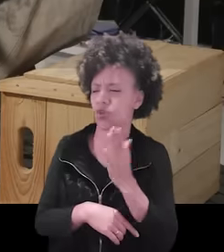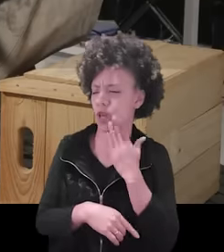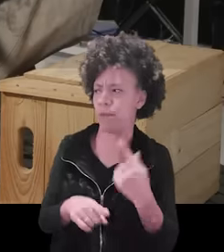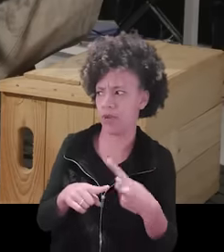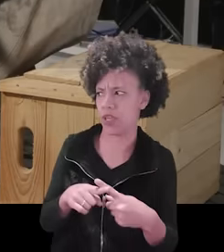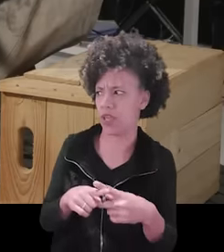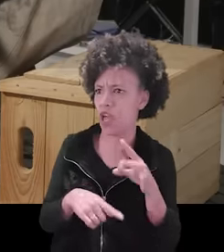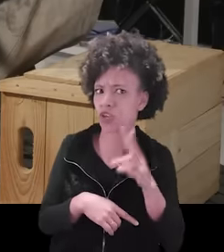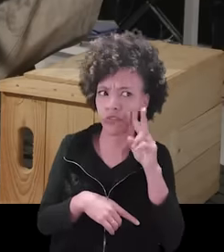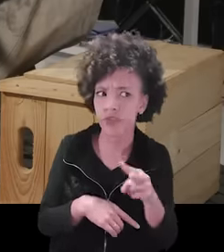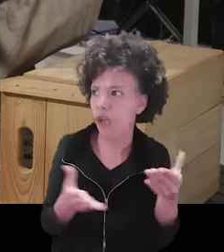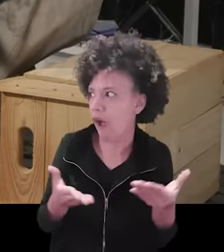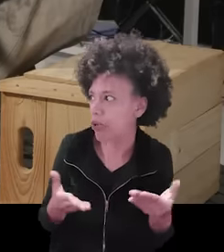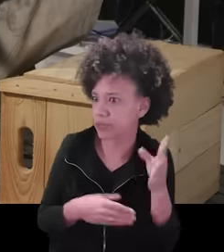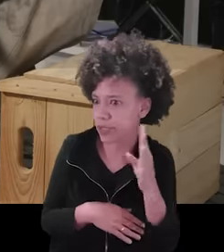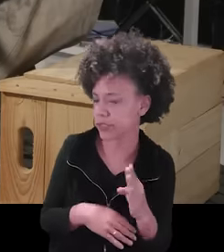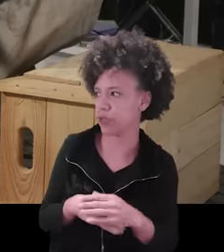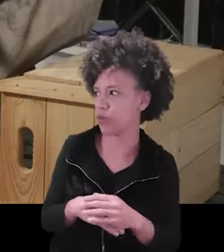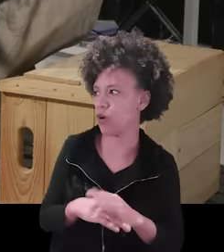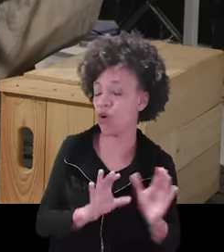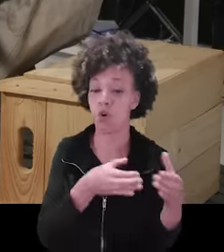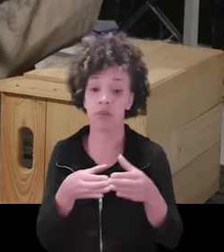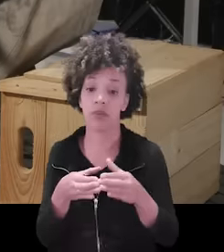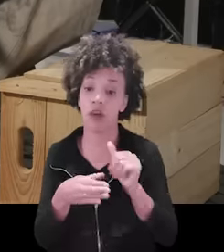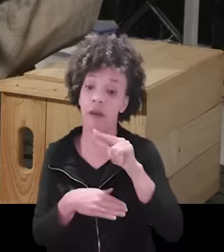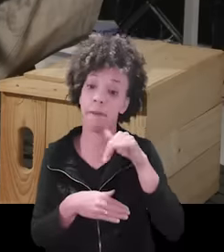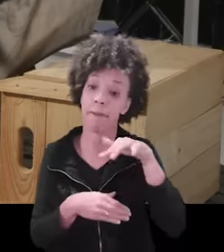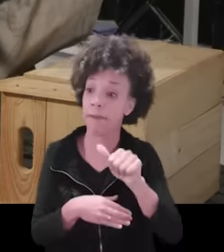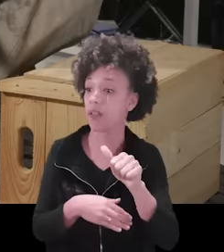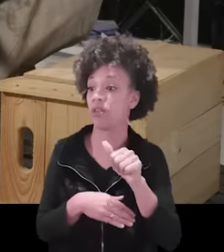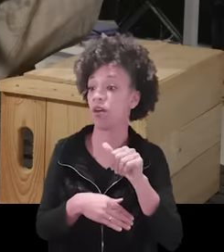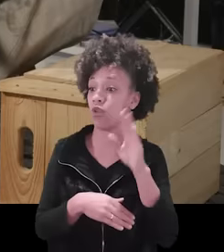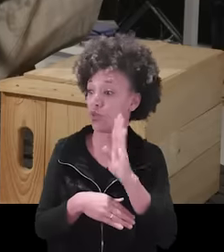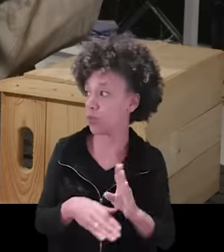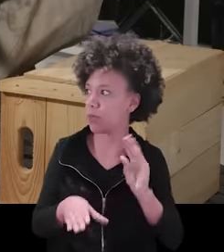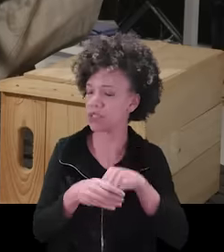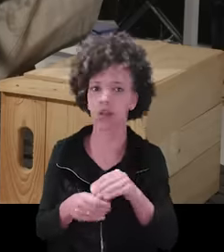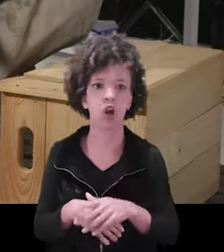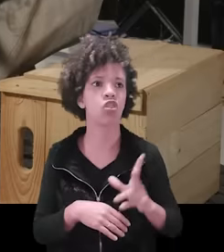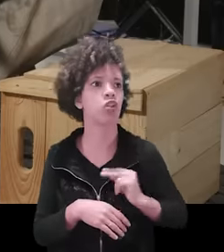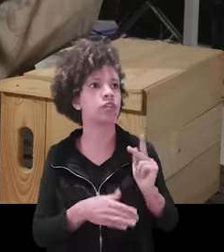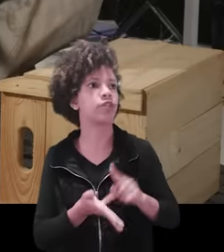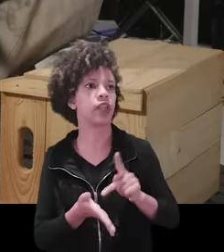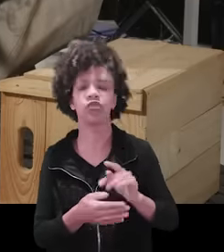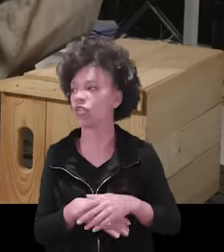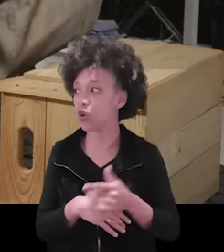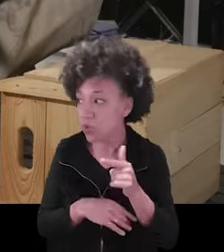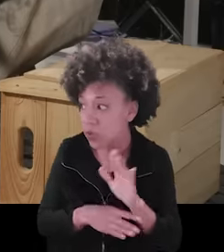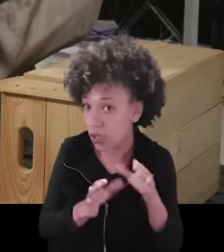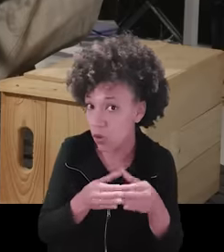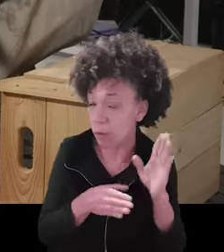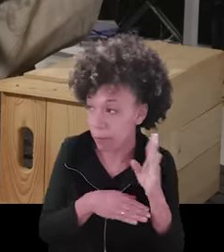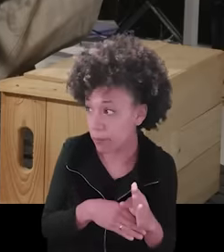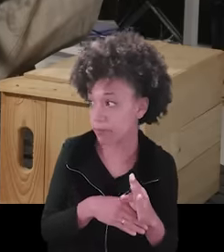porque te ajuda Vou te falar porque é só você vê aqui comunidade Armênia no Brasil acabou ficaram junto pode crer Olá não tem